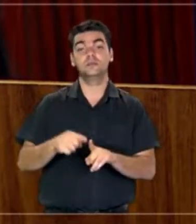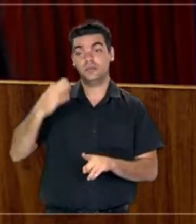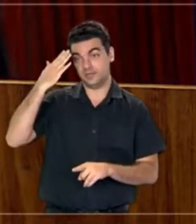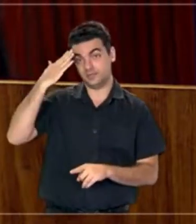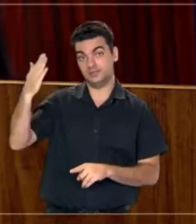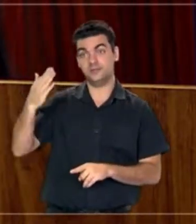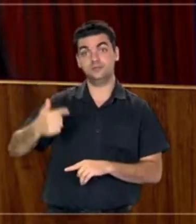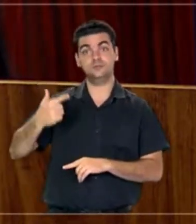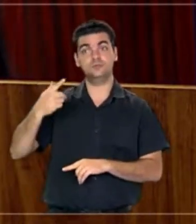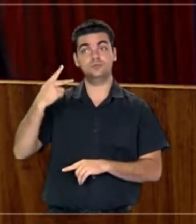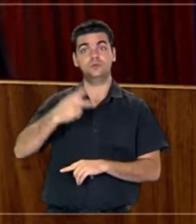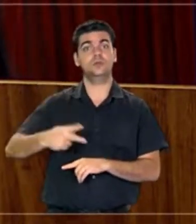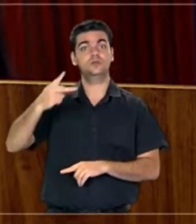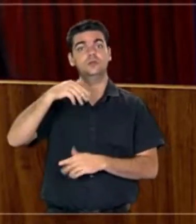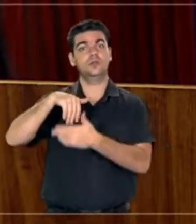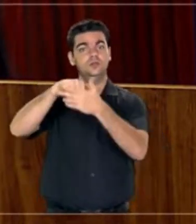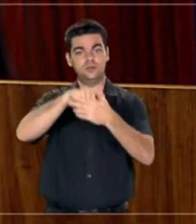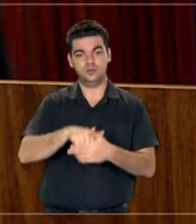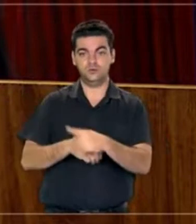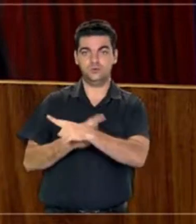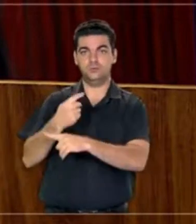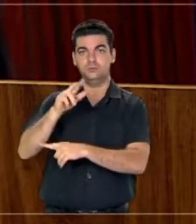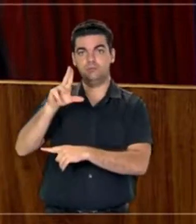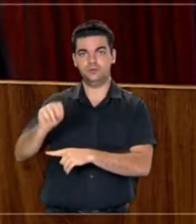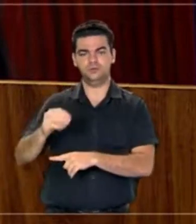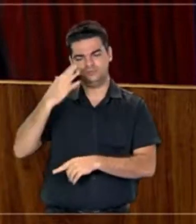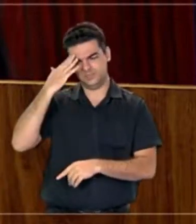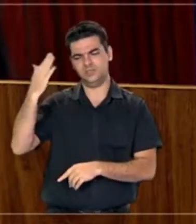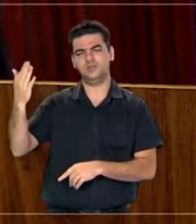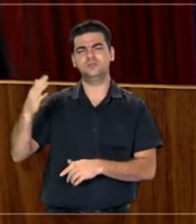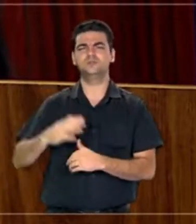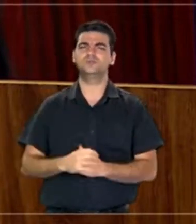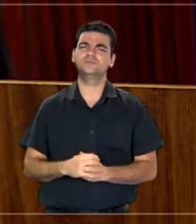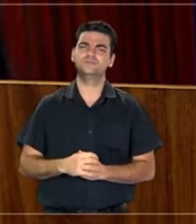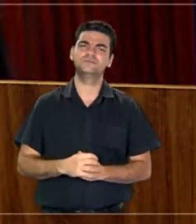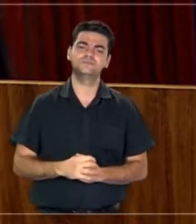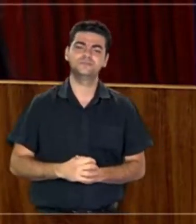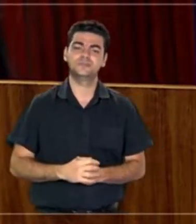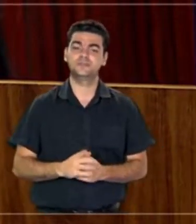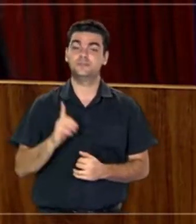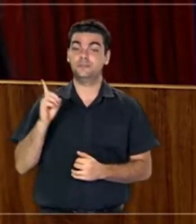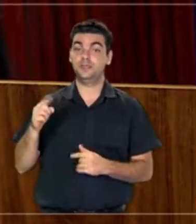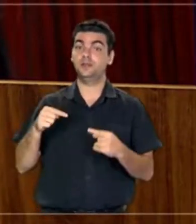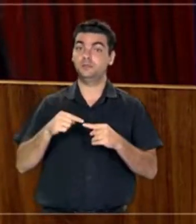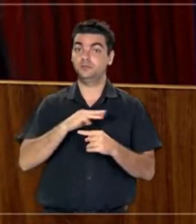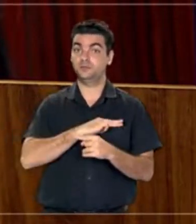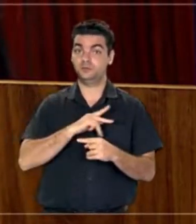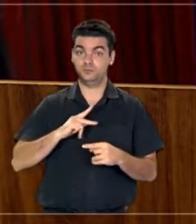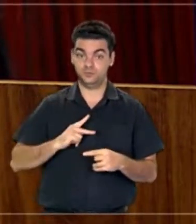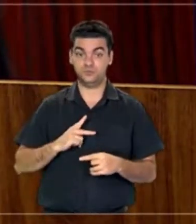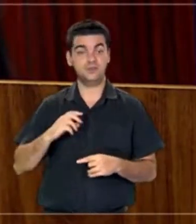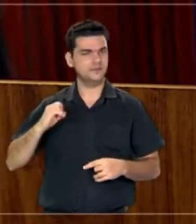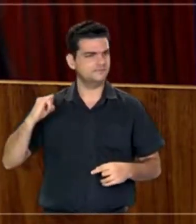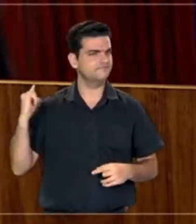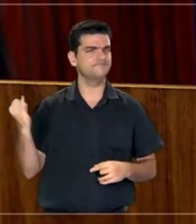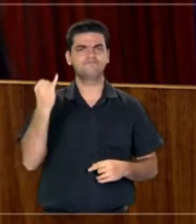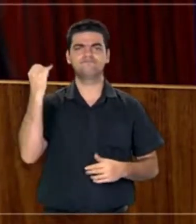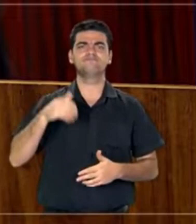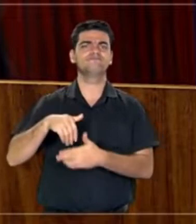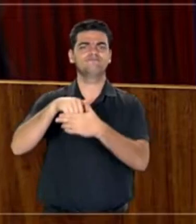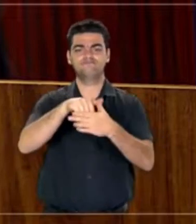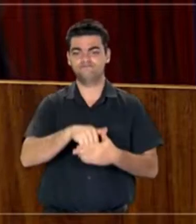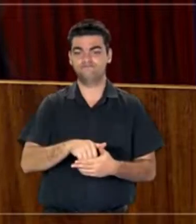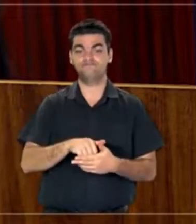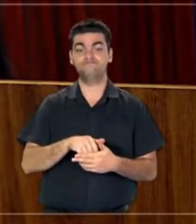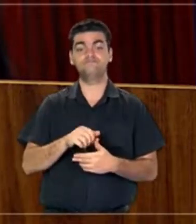do vice-procurador-geral eleitoral, professor Paulo Gonê Branco, que representando uma instituição essencial nas eleições,